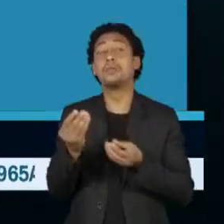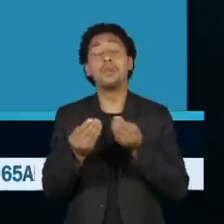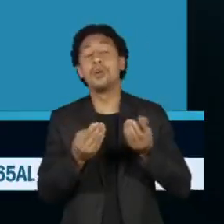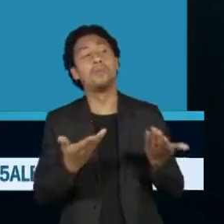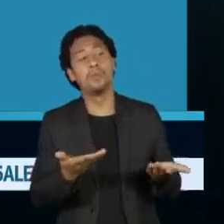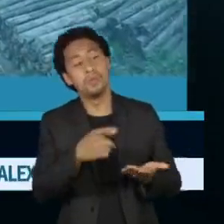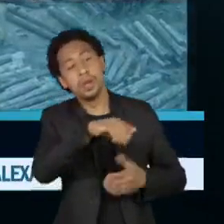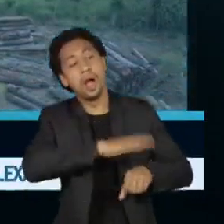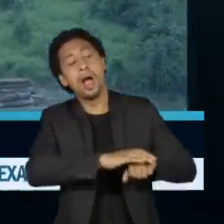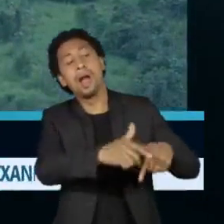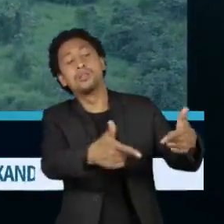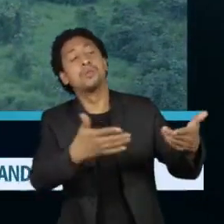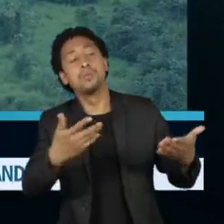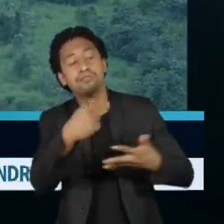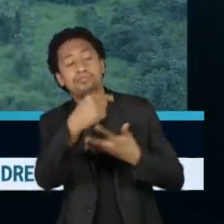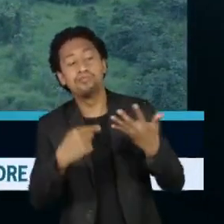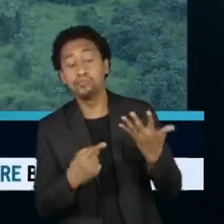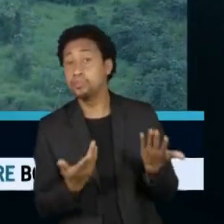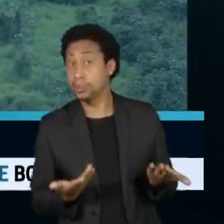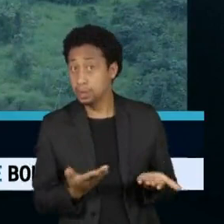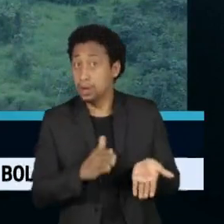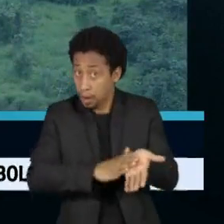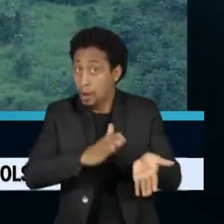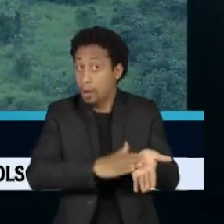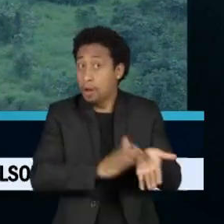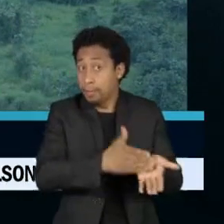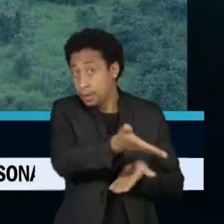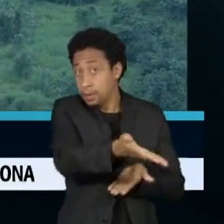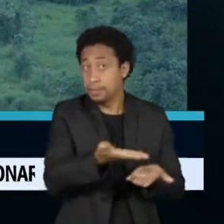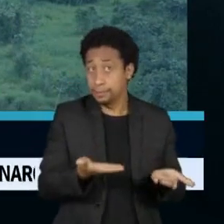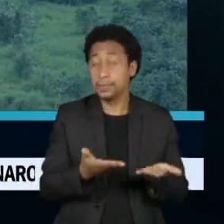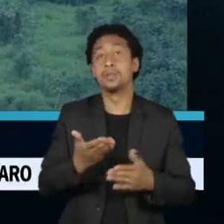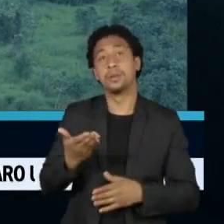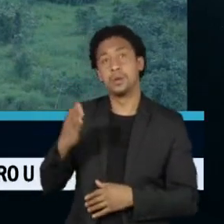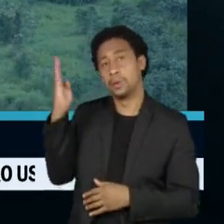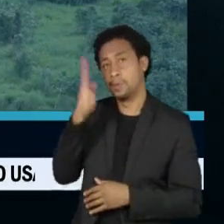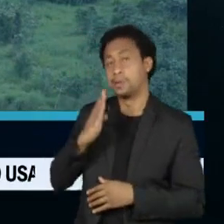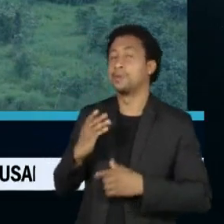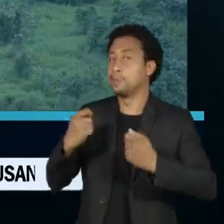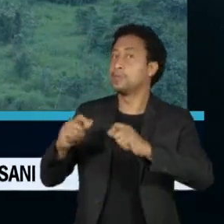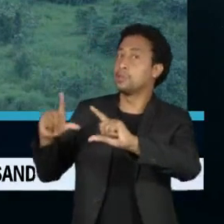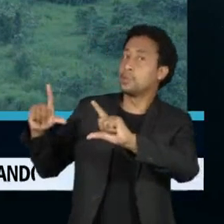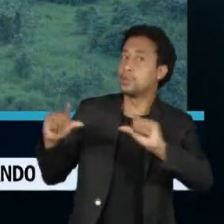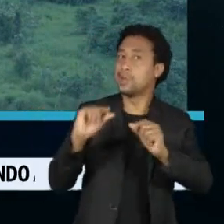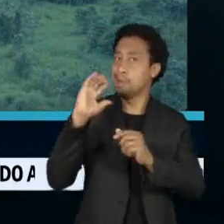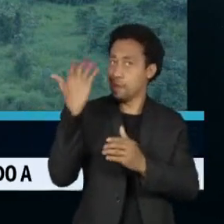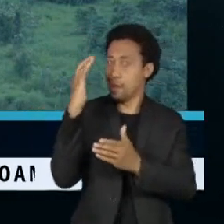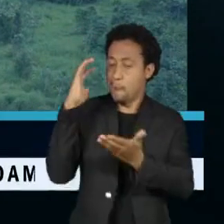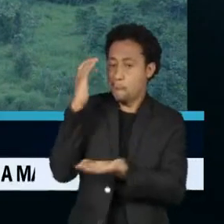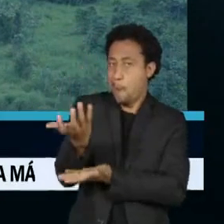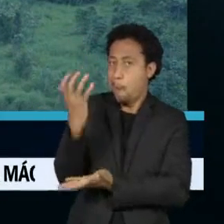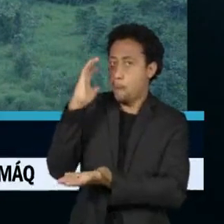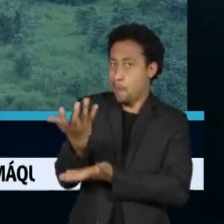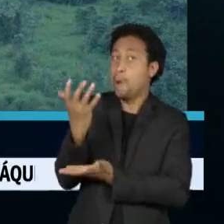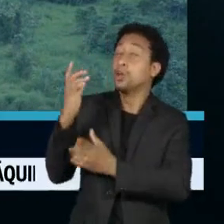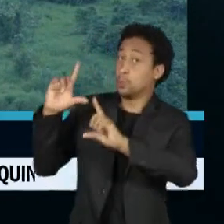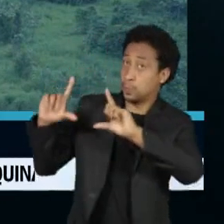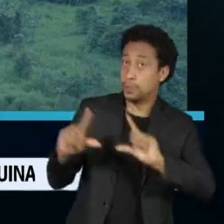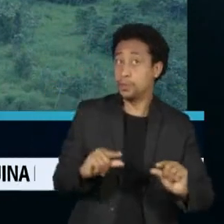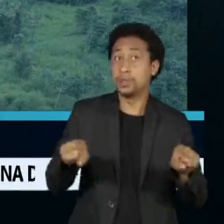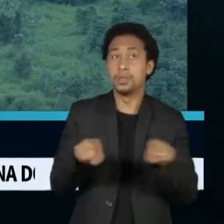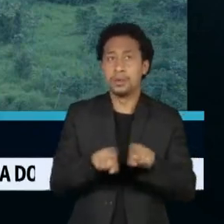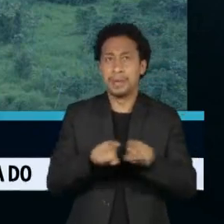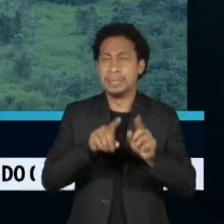clube. Entre outras exigências, o Brasil precisa reduzir o desmatamento e promover medidas para frear as